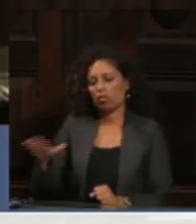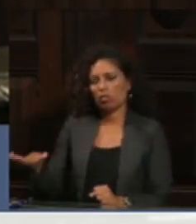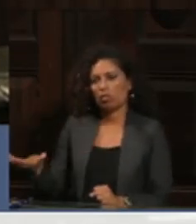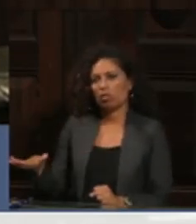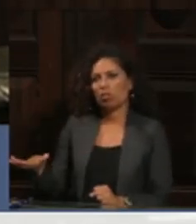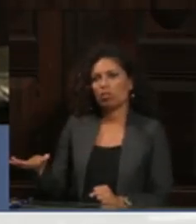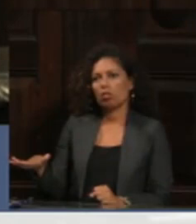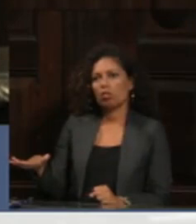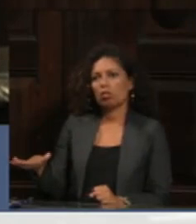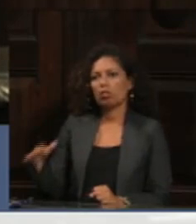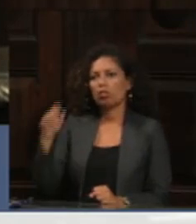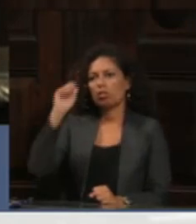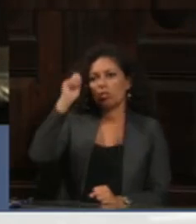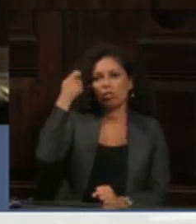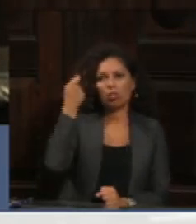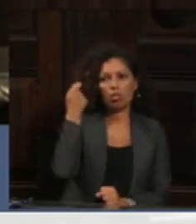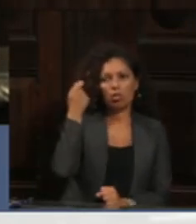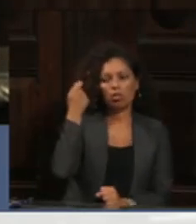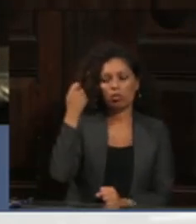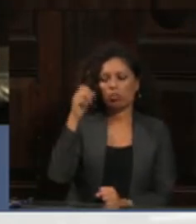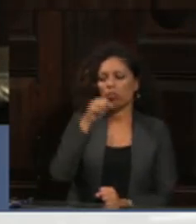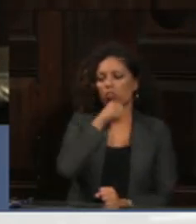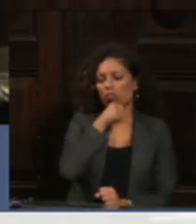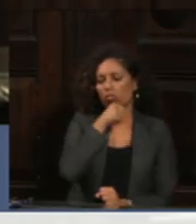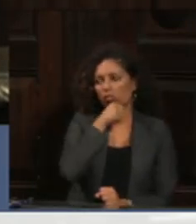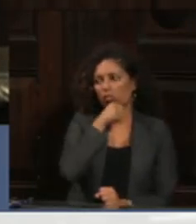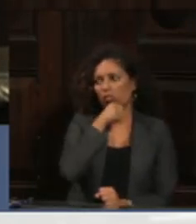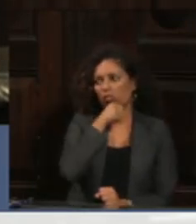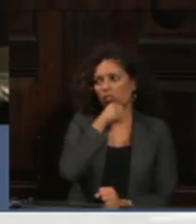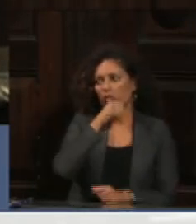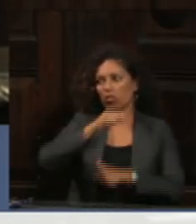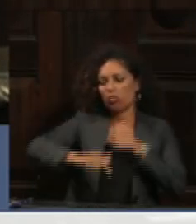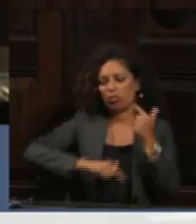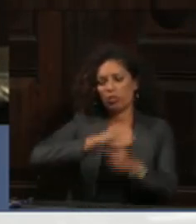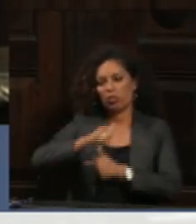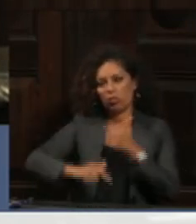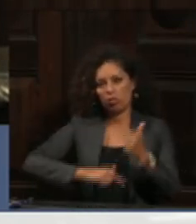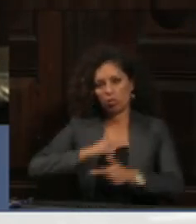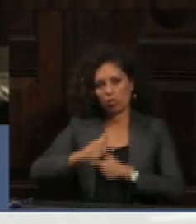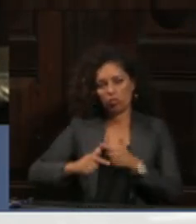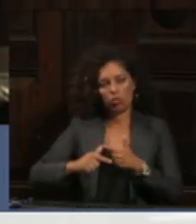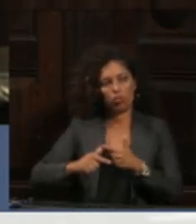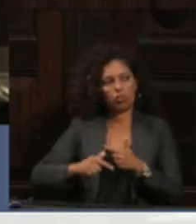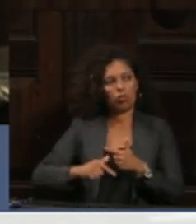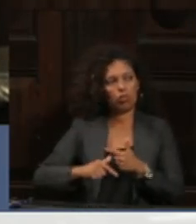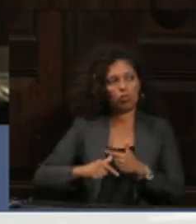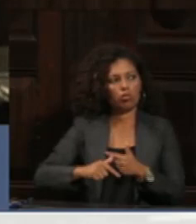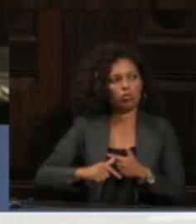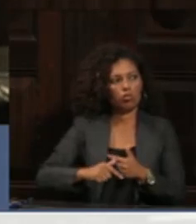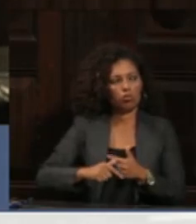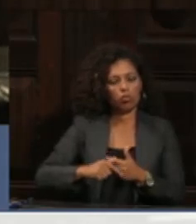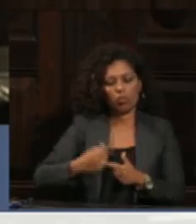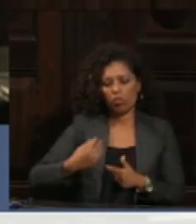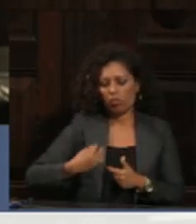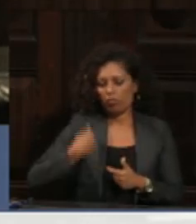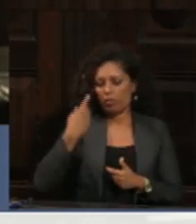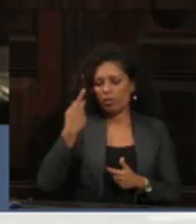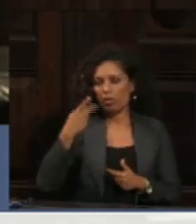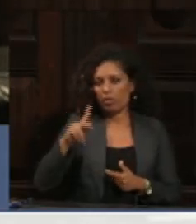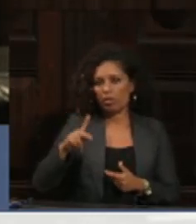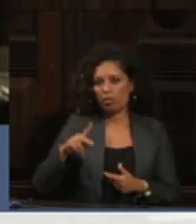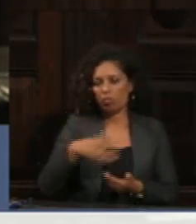Crianças, negras, idosos, trabalhadores tiveram as suas